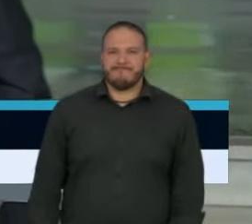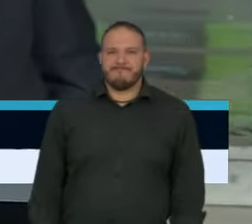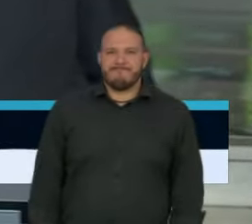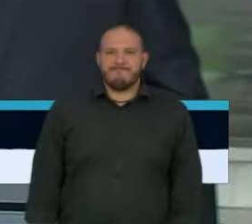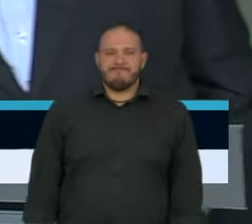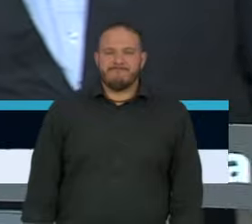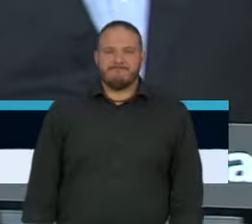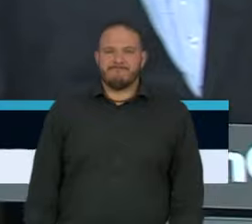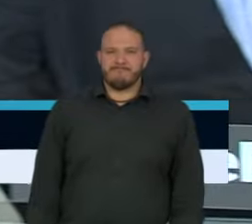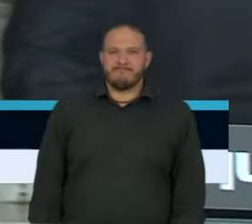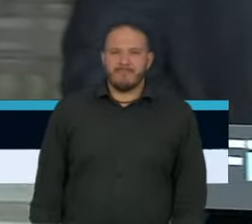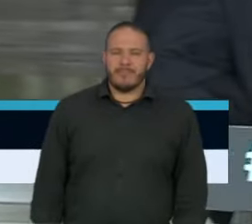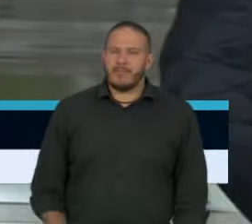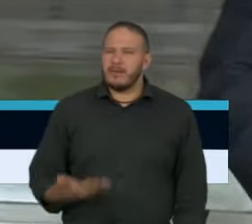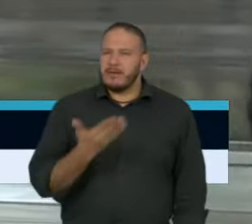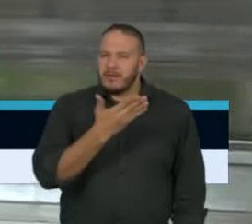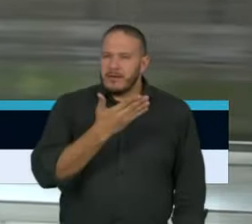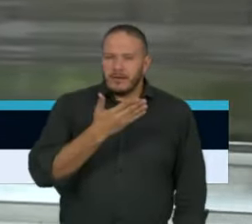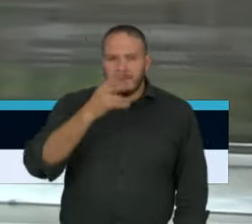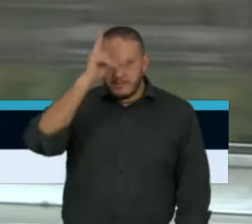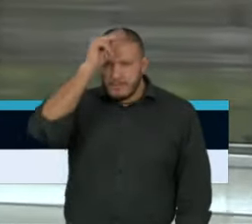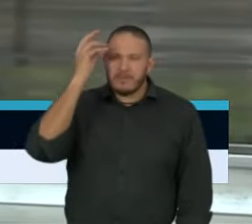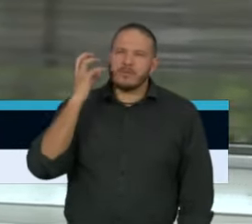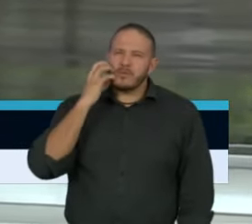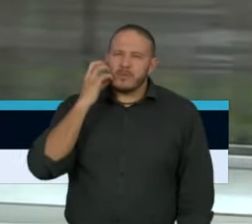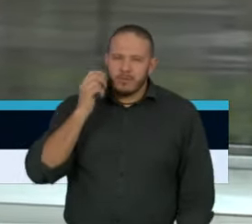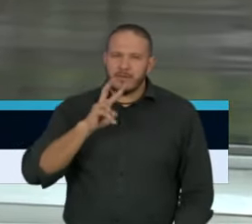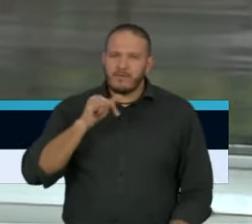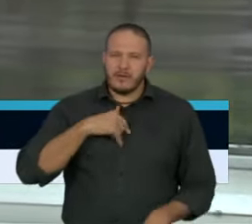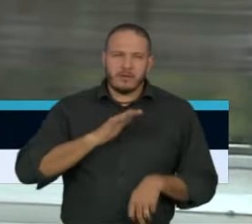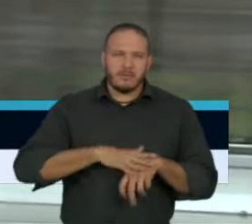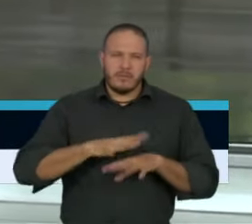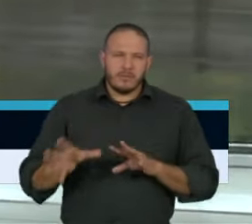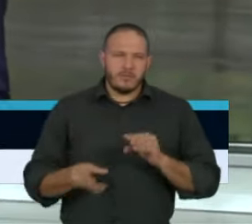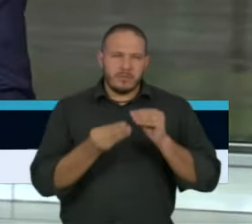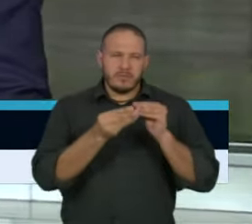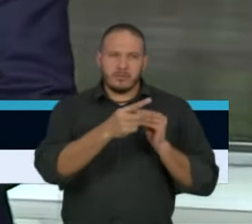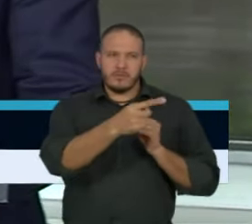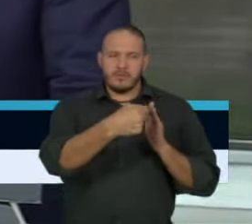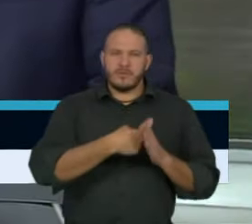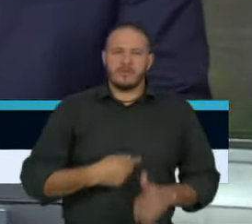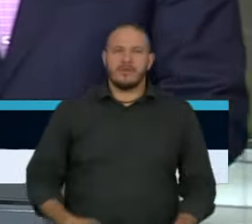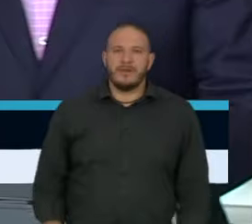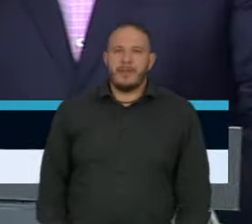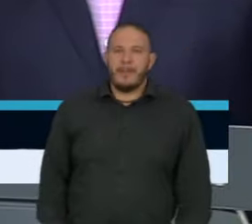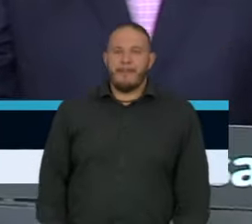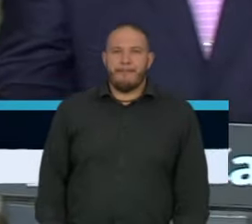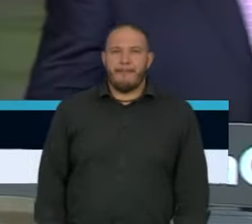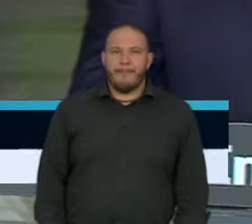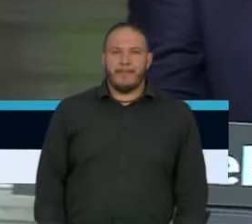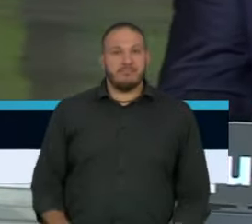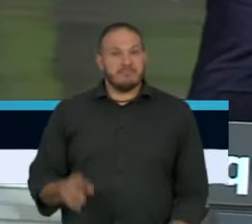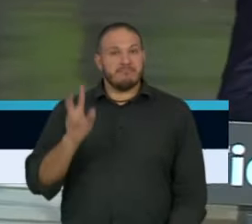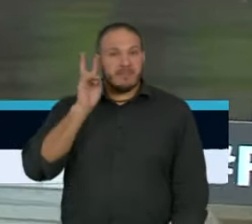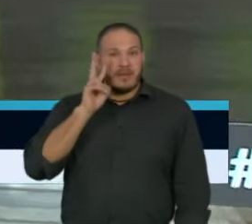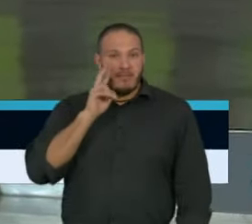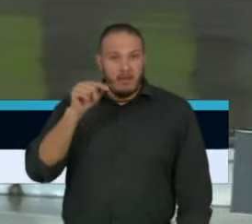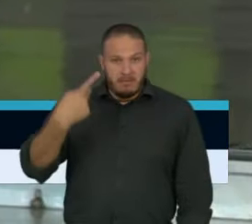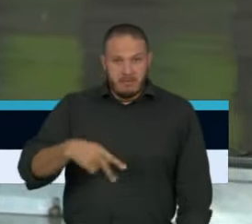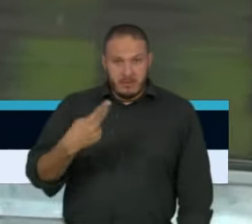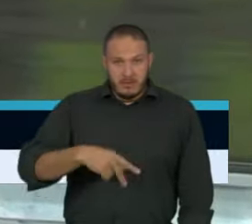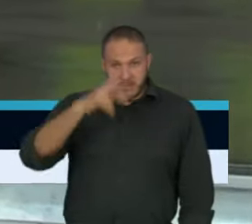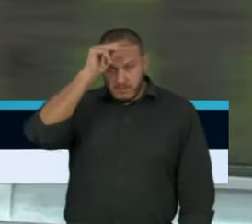Obrigado. O Bruno Covas vai complementar, Carolina, a resposta à sua pergunta. Só lembrar que na Prefeitura de São Paulo, nós